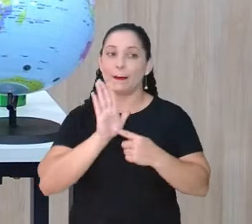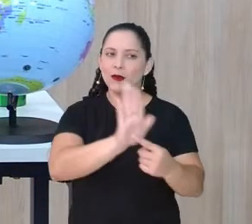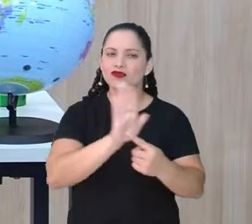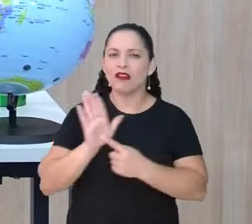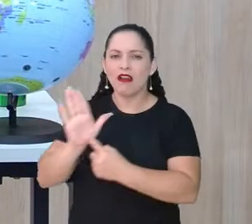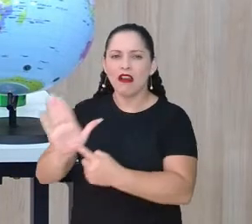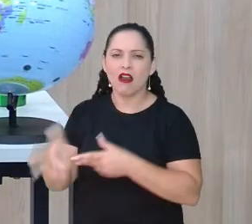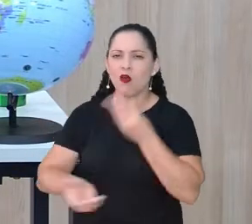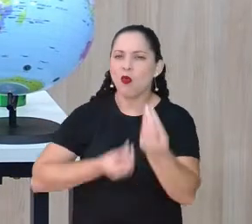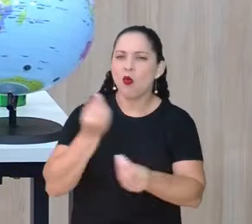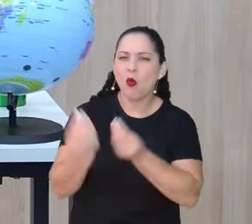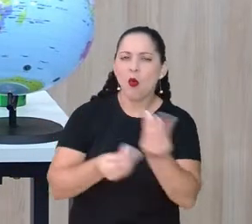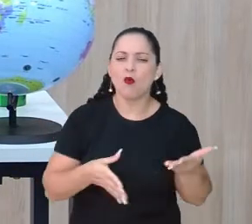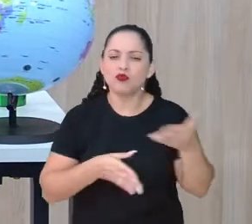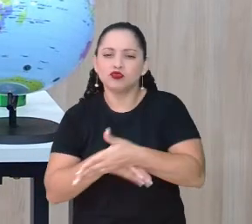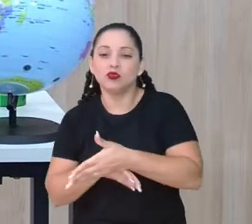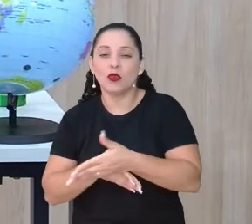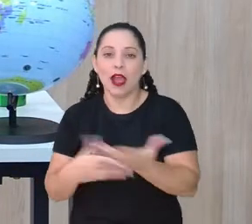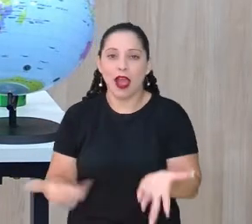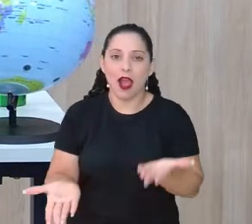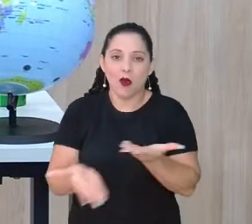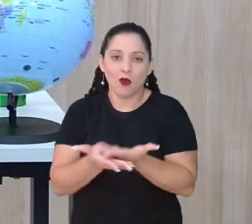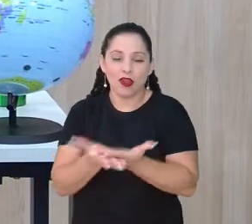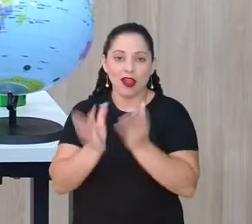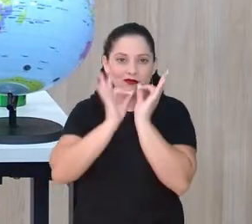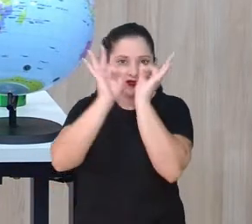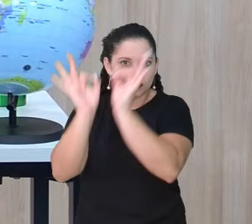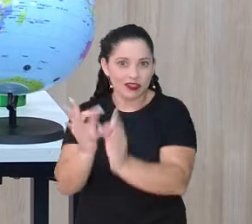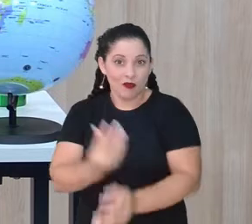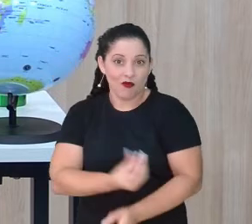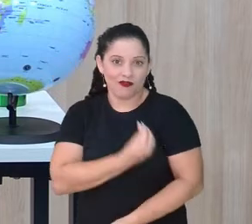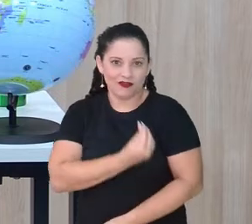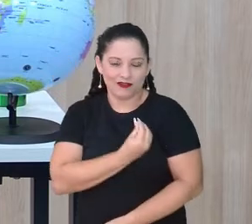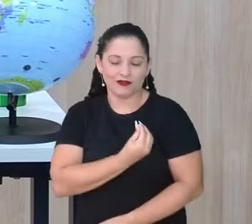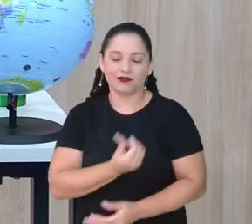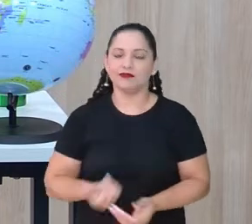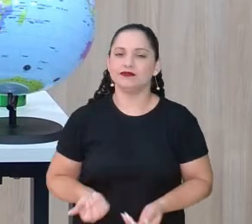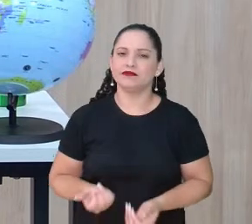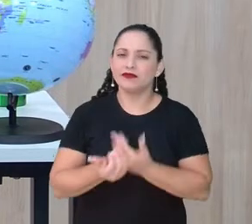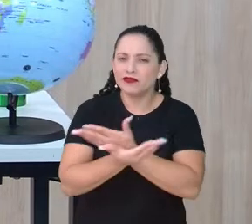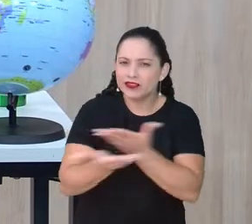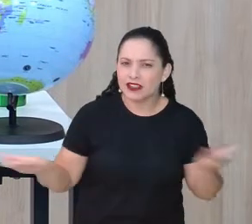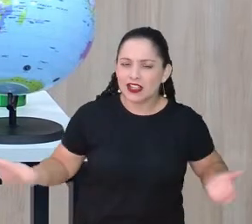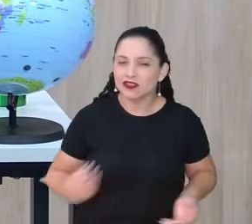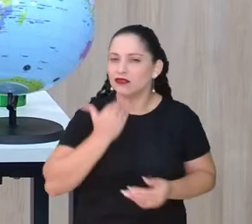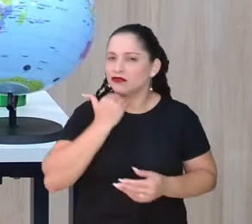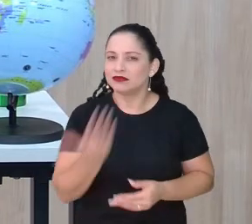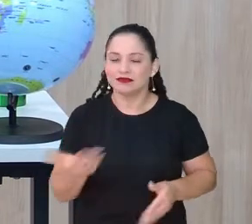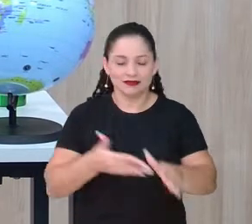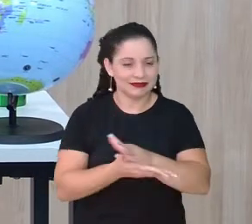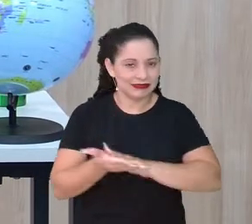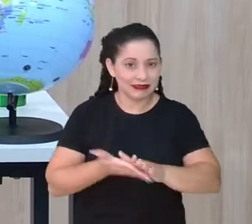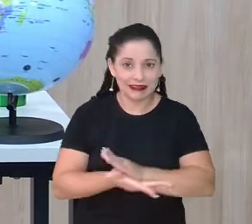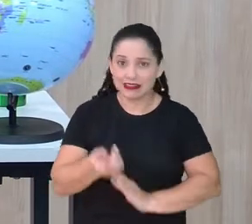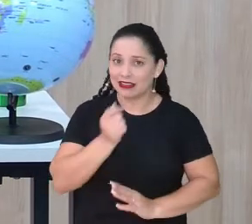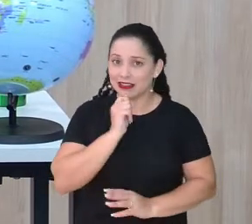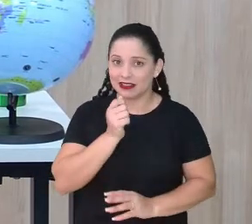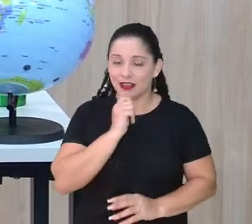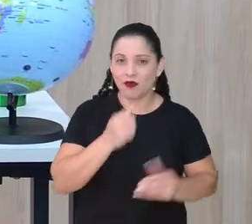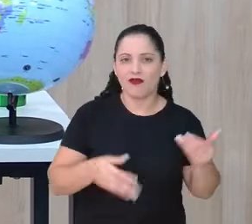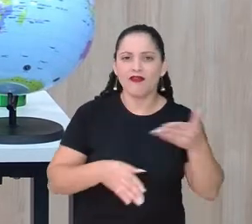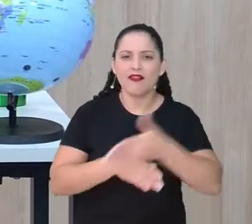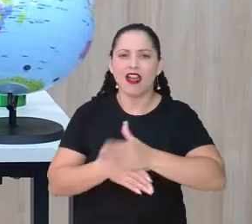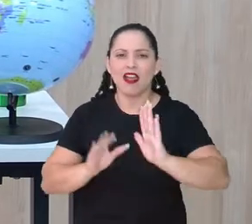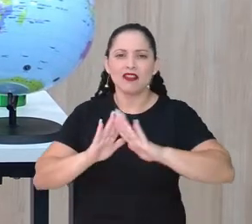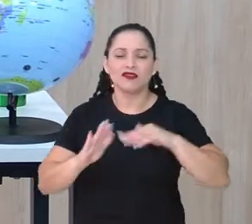estão fazendo para entrar na aula ao vivo. E para aqueles que ainda não conseguiram, vai lá na escola, pede o